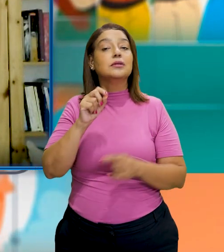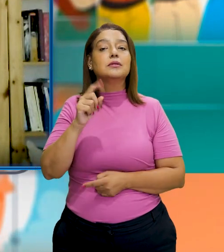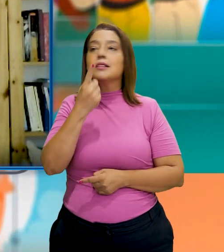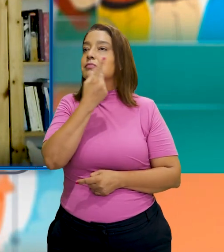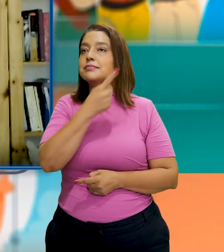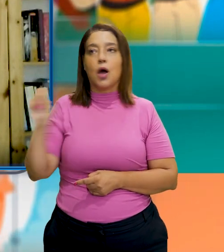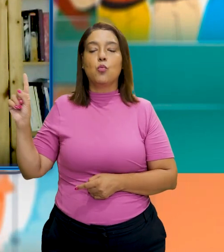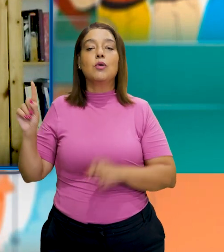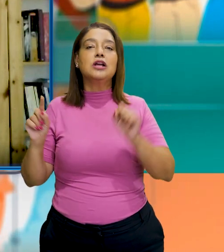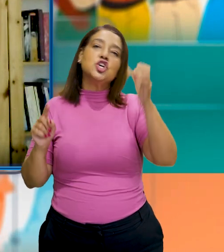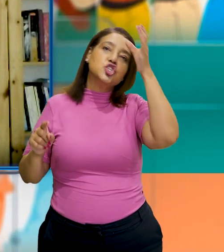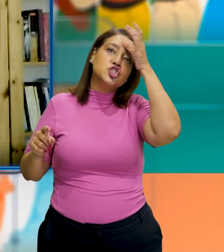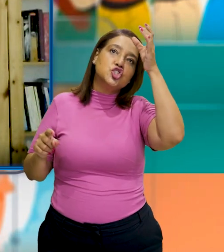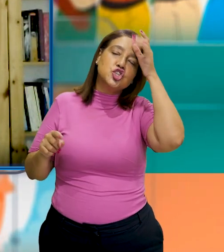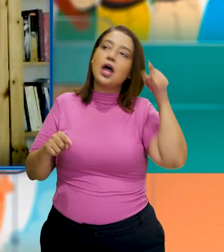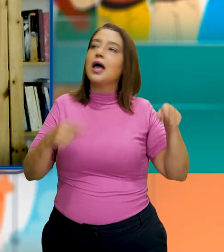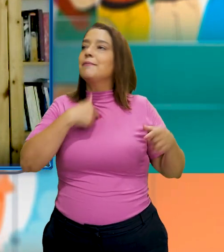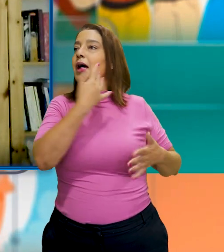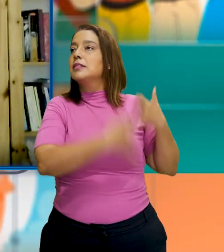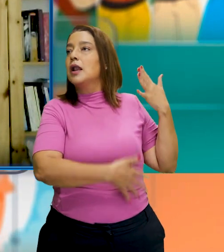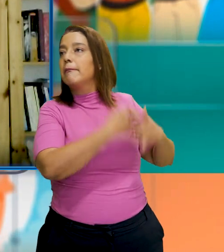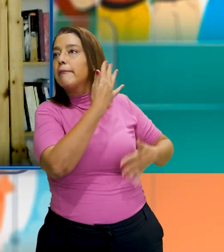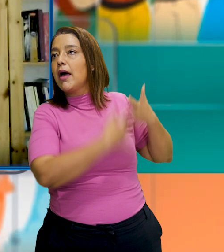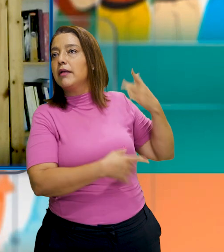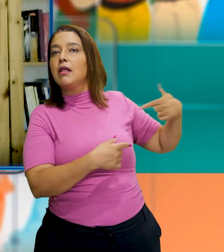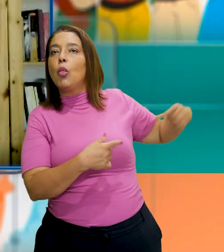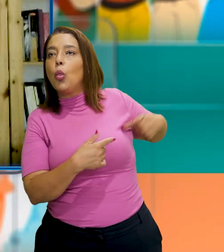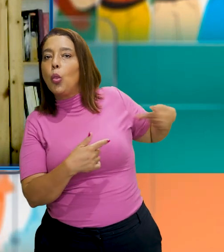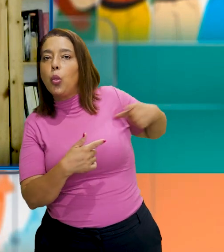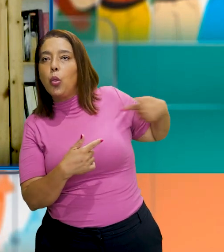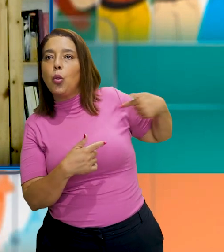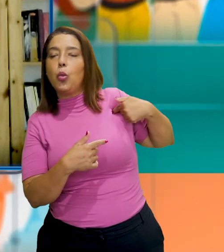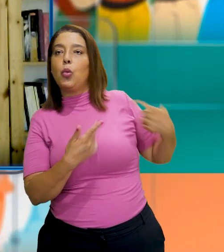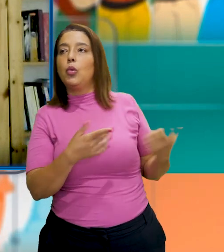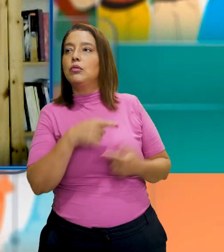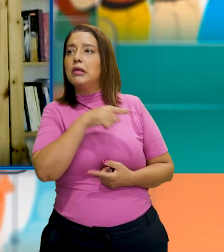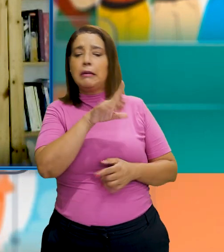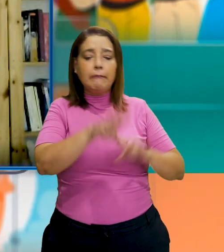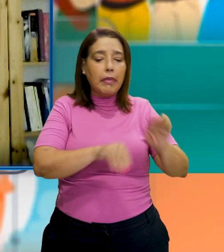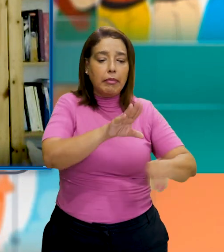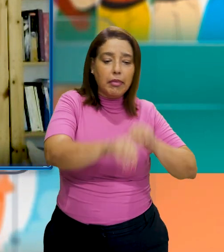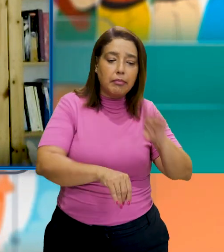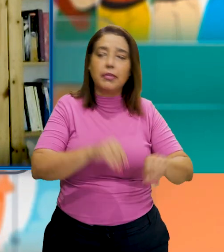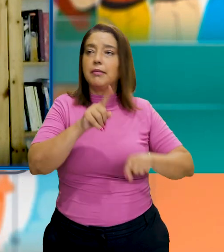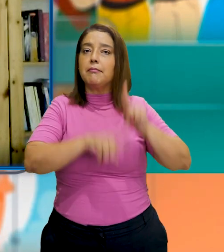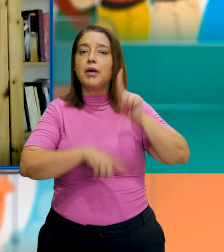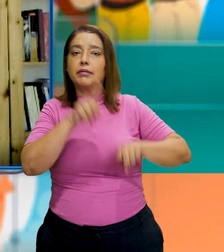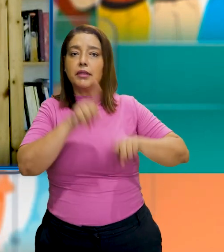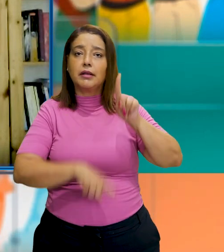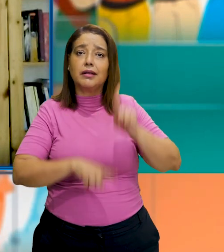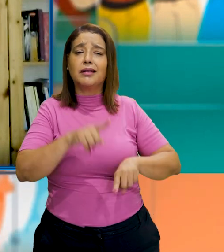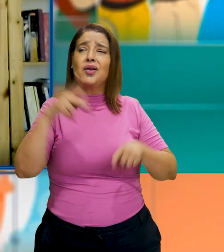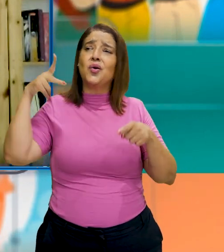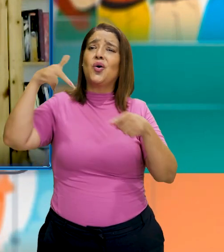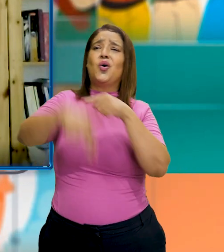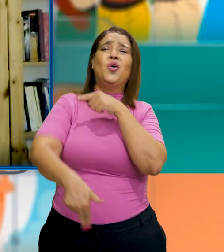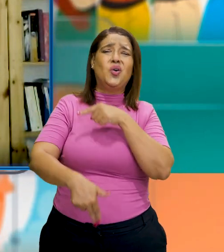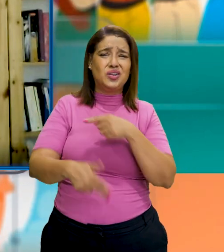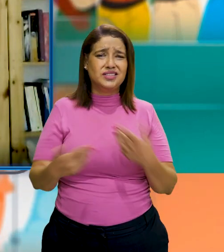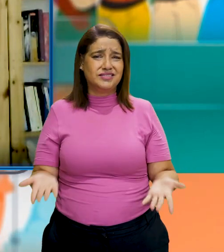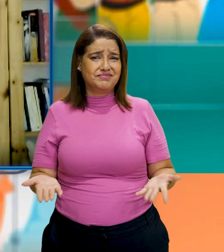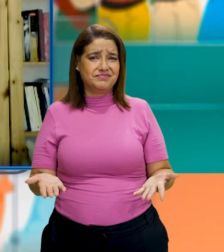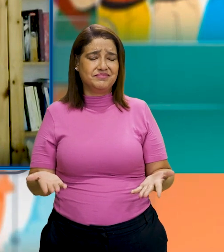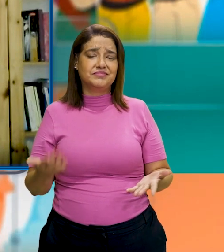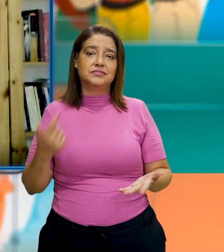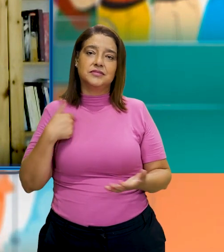as crianças vêm, tia, fulano está me atrapalhando, está me cutucando, está mexendo no meu material, e aí interrompe a aula